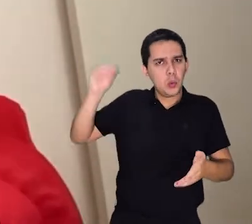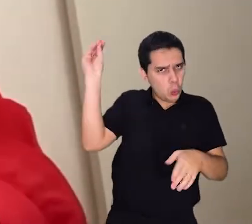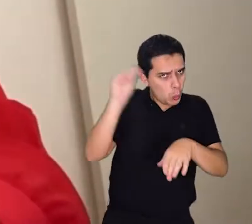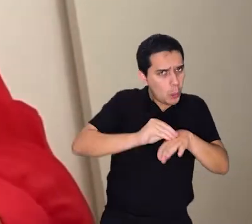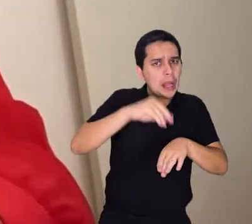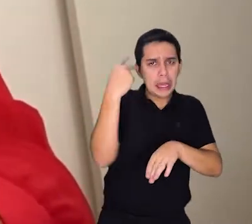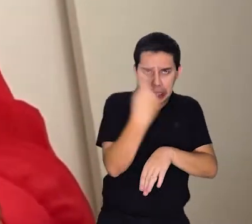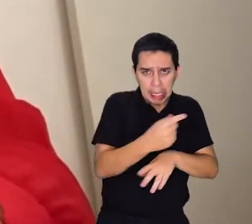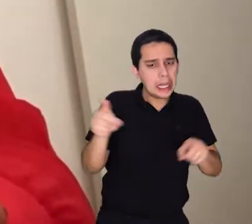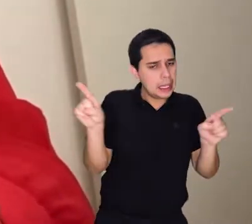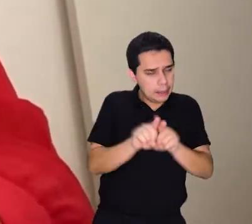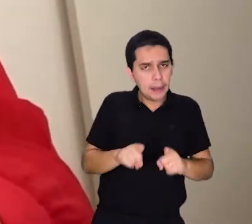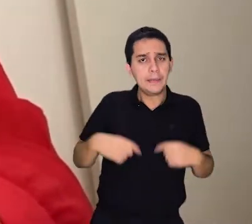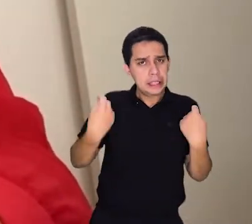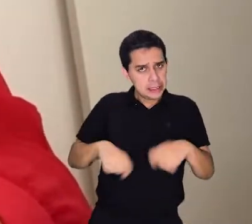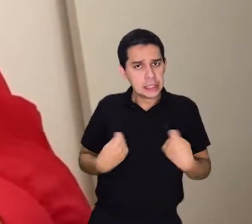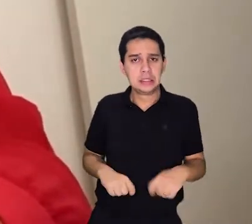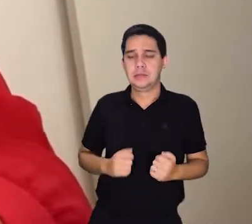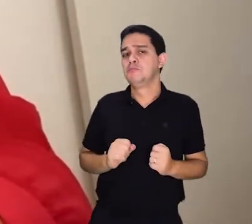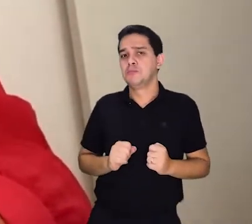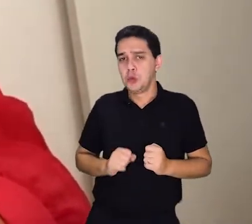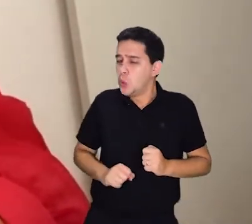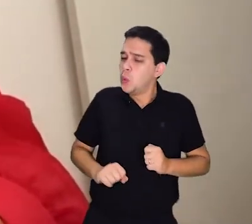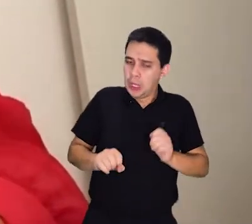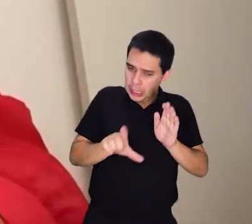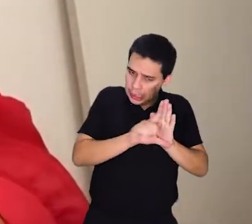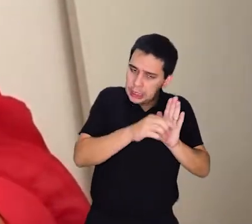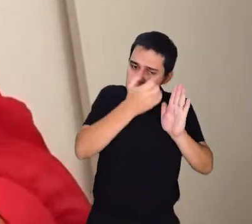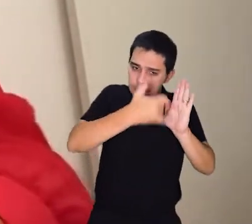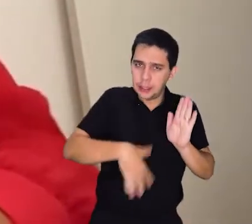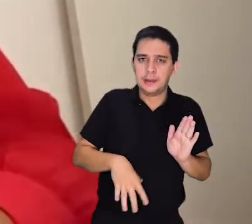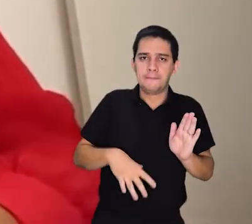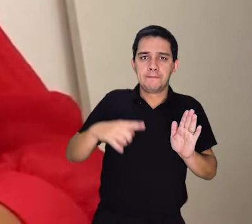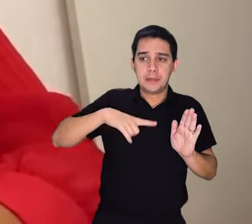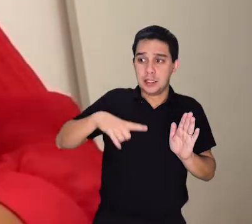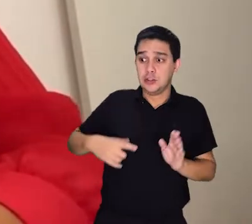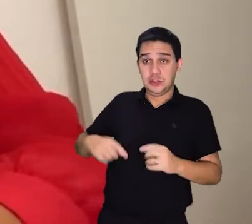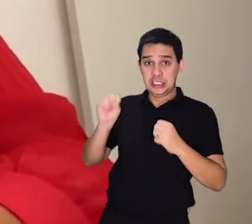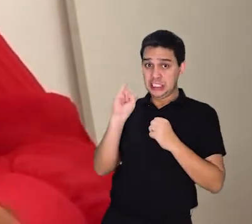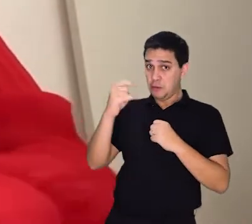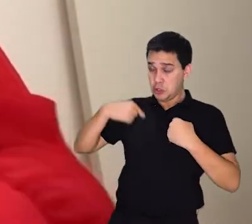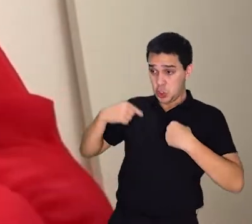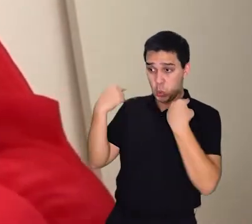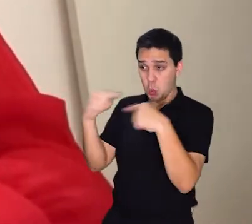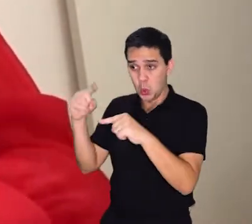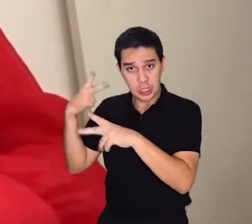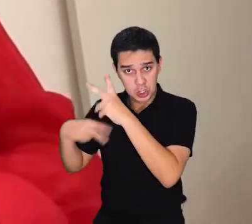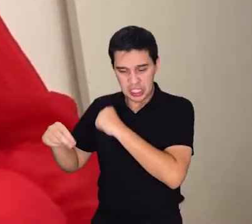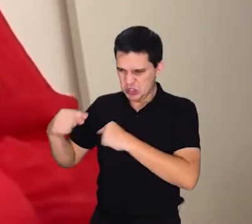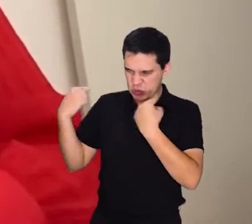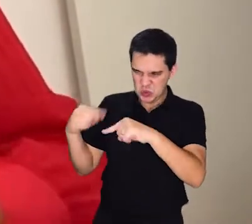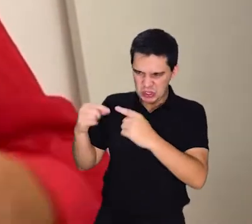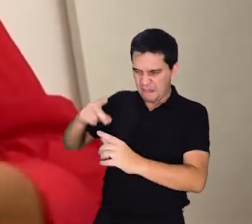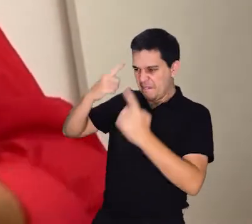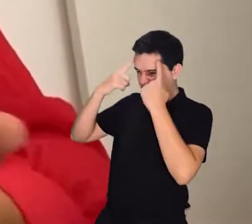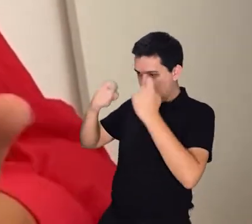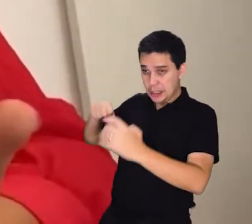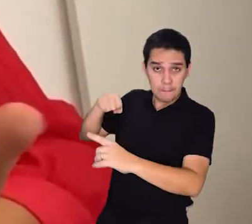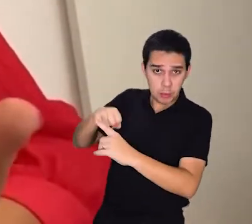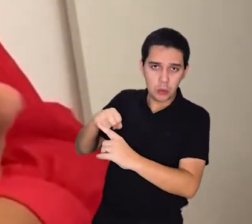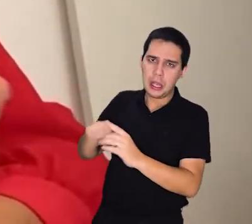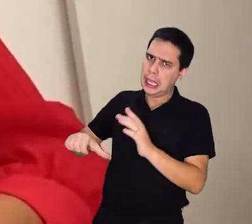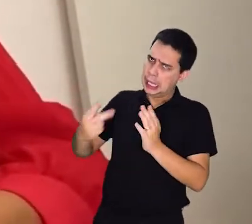fala da responsabilização, tanto por ação quanto por omissão. Especificamente, quais